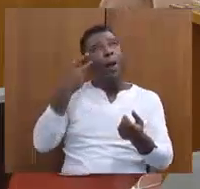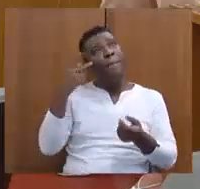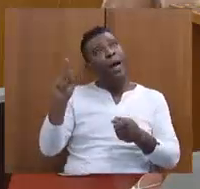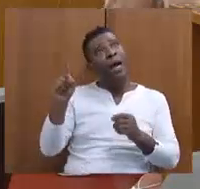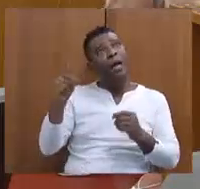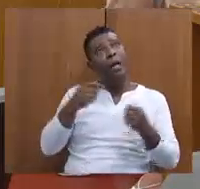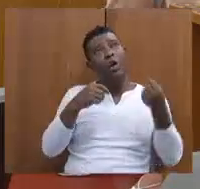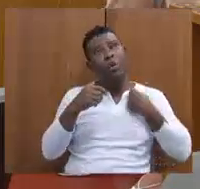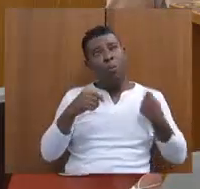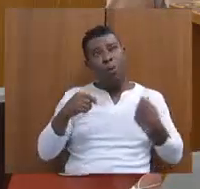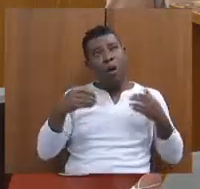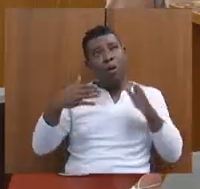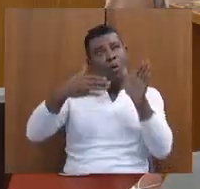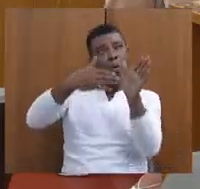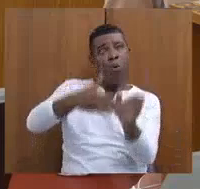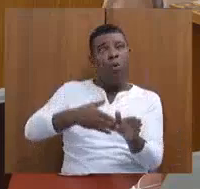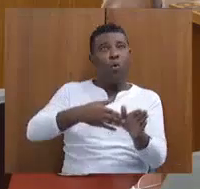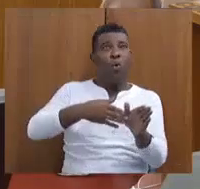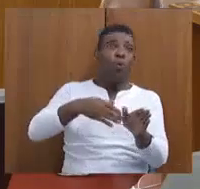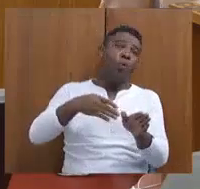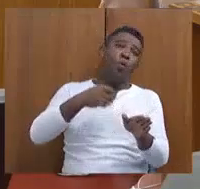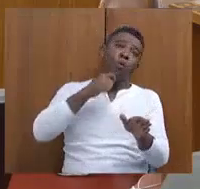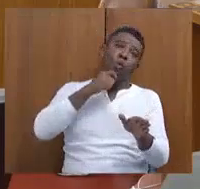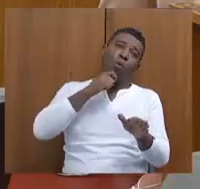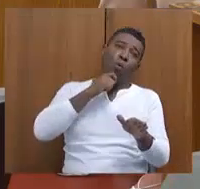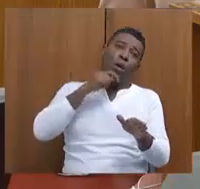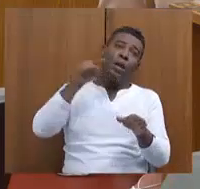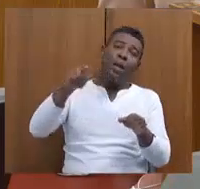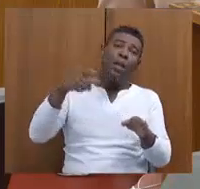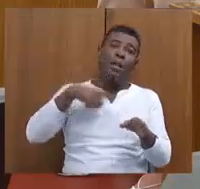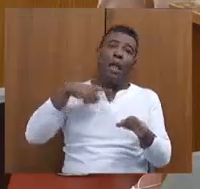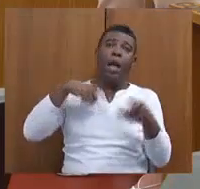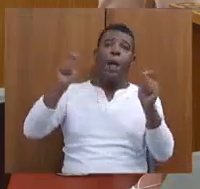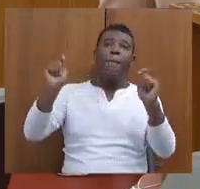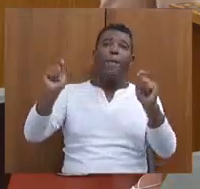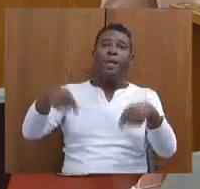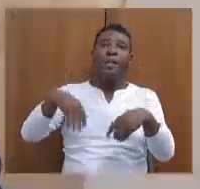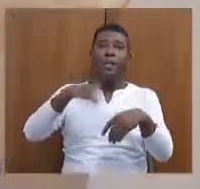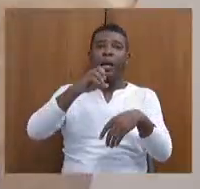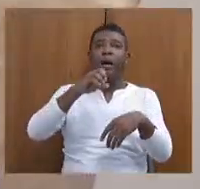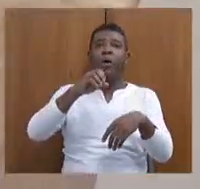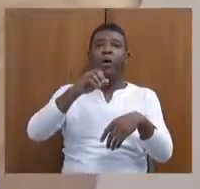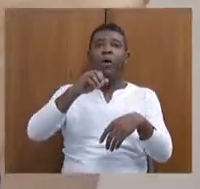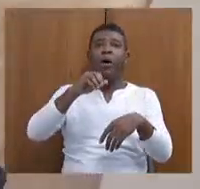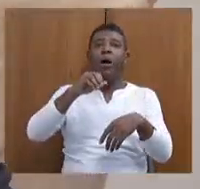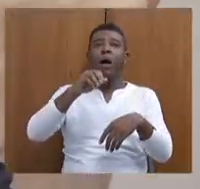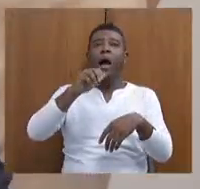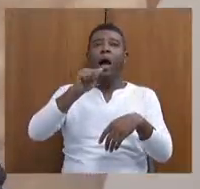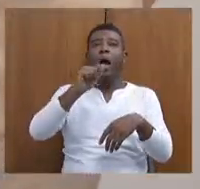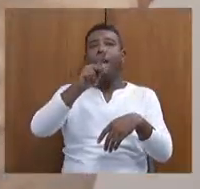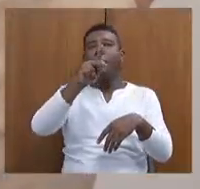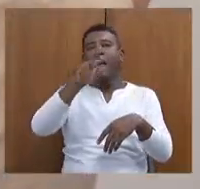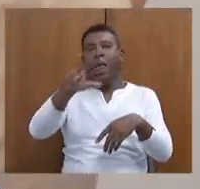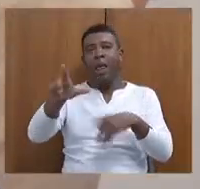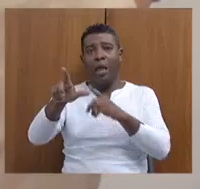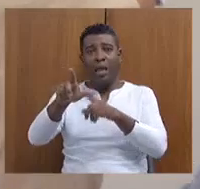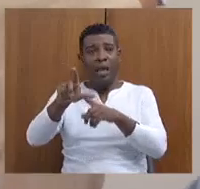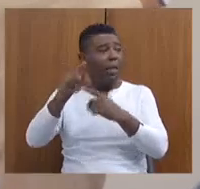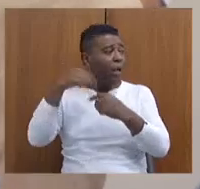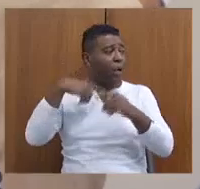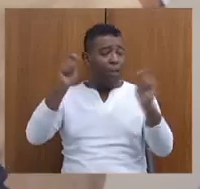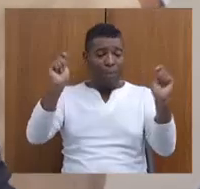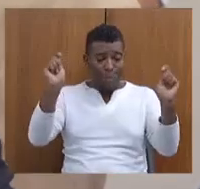habitantes Então a gente tem ali um potencial a pele Então esse potencial a PL tá sendo